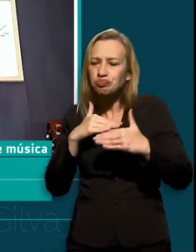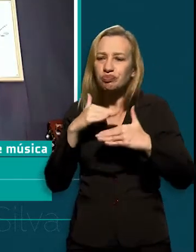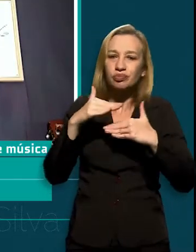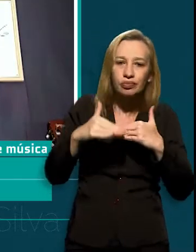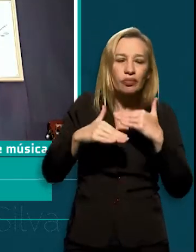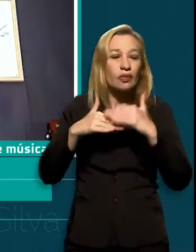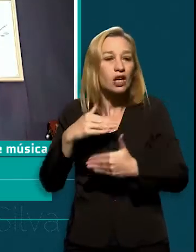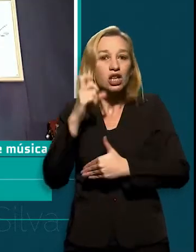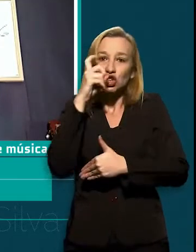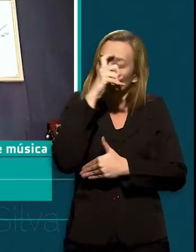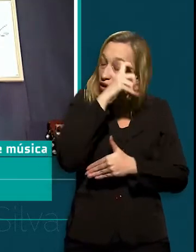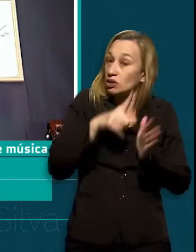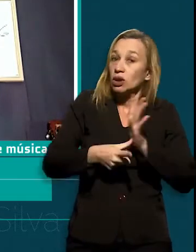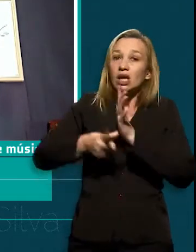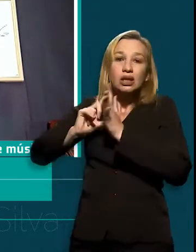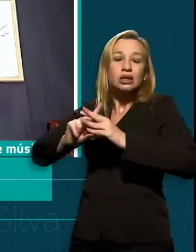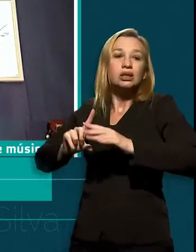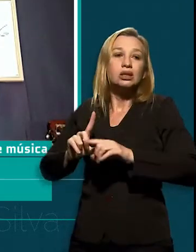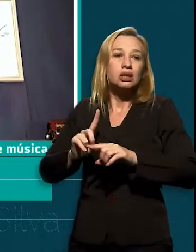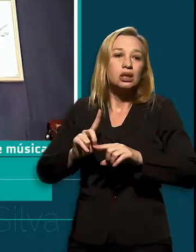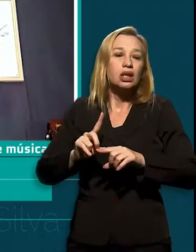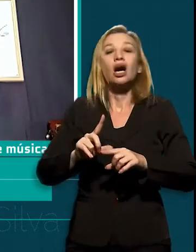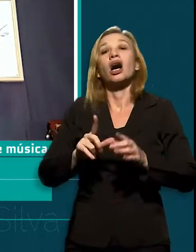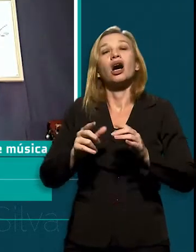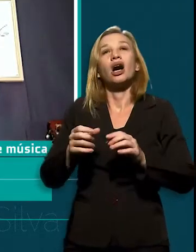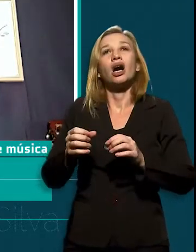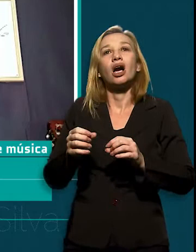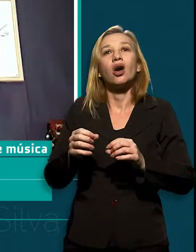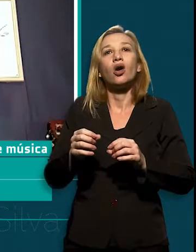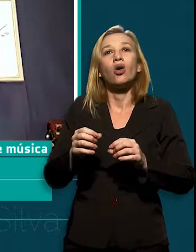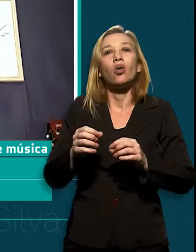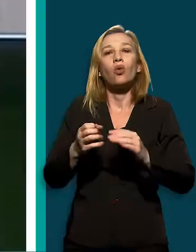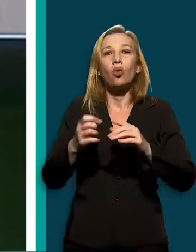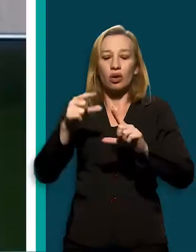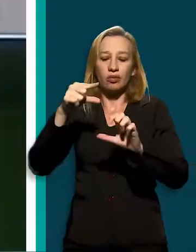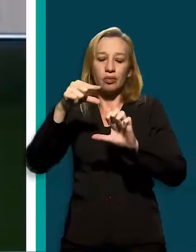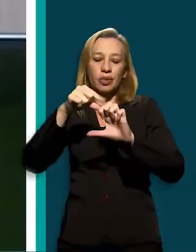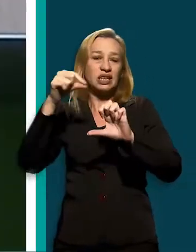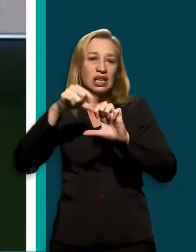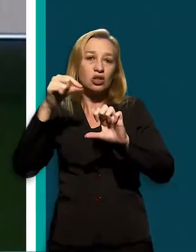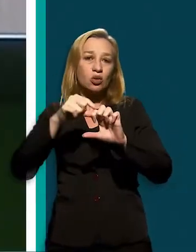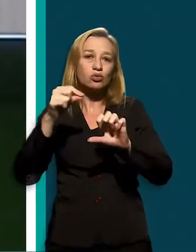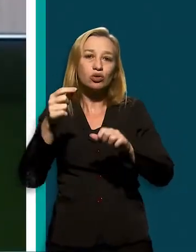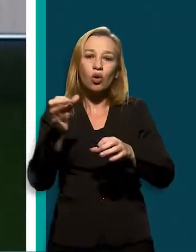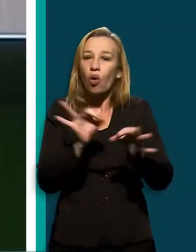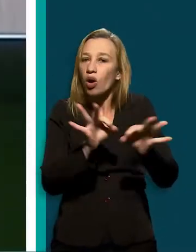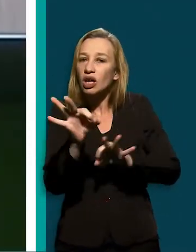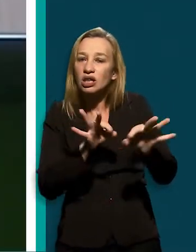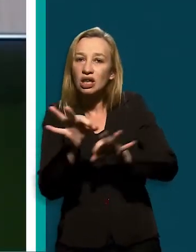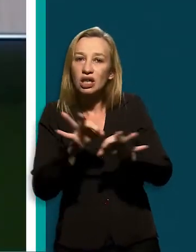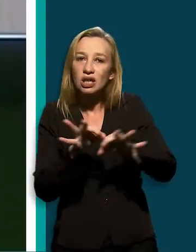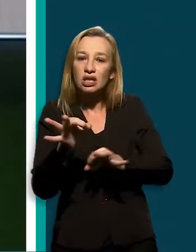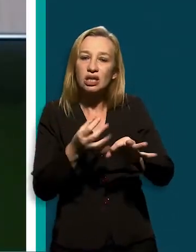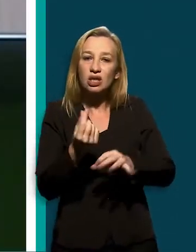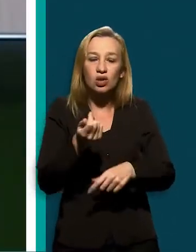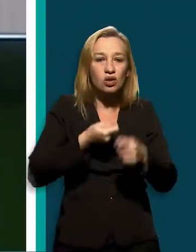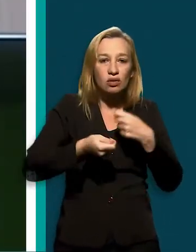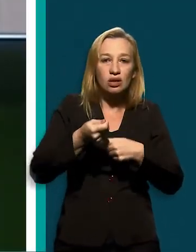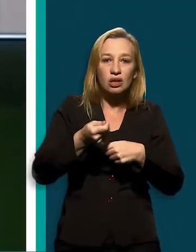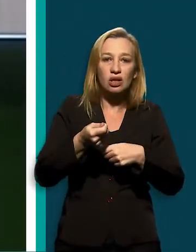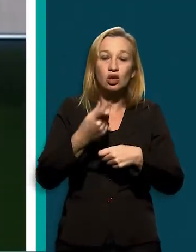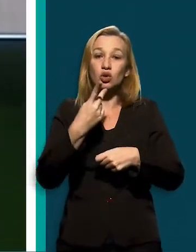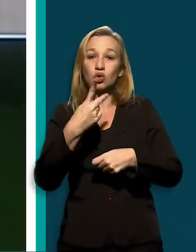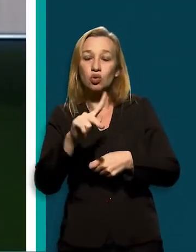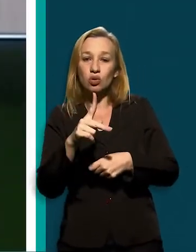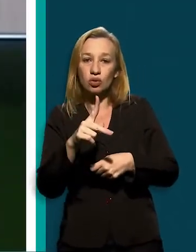por processos muito difíceis antes, então, que eu antigamente... Porque o empreendedor, ele não organiza financeiramente a sua empresa,